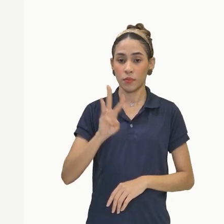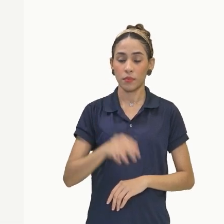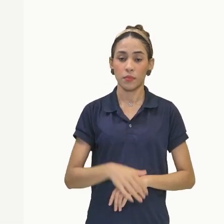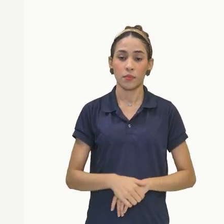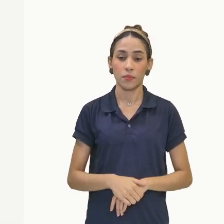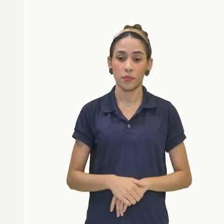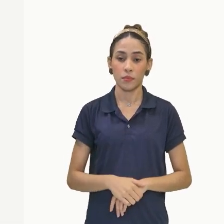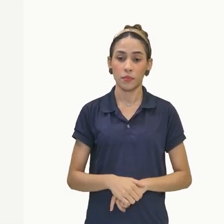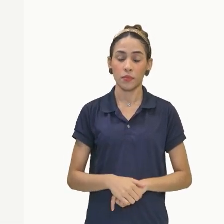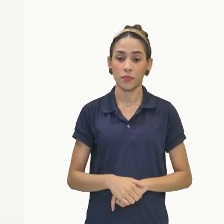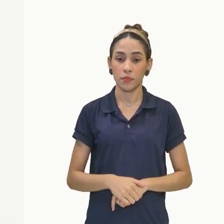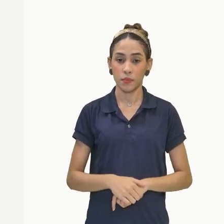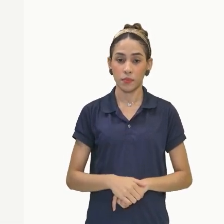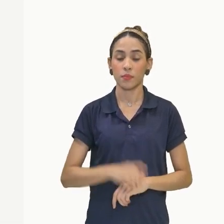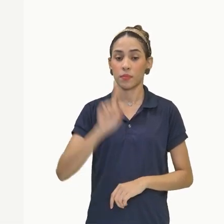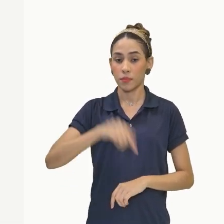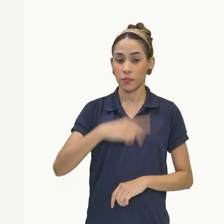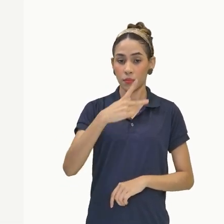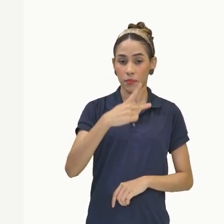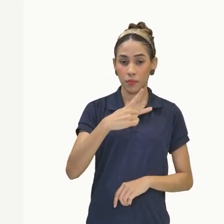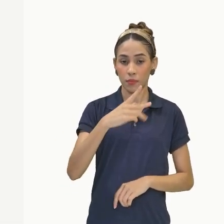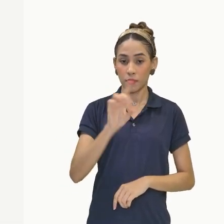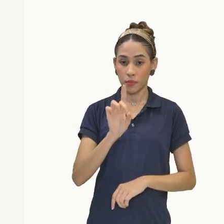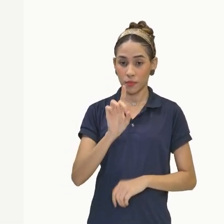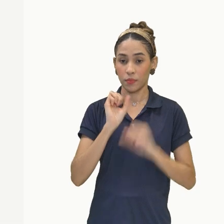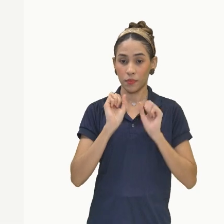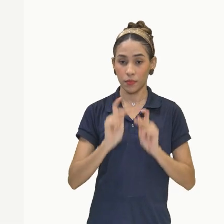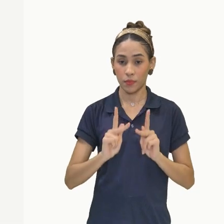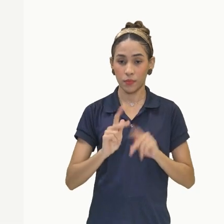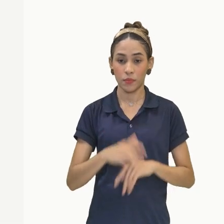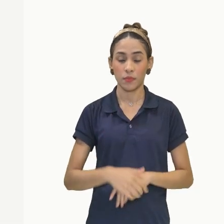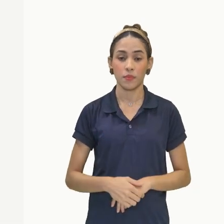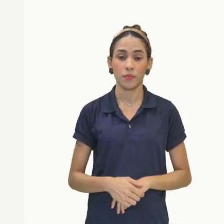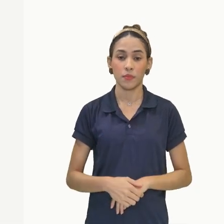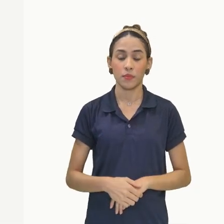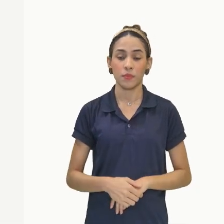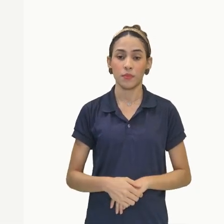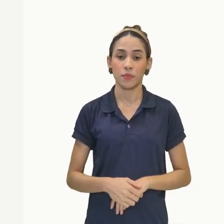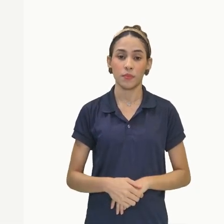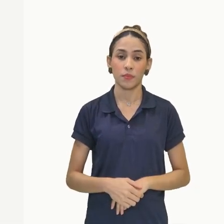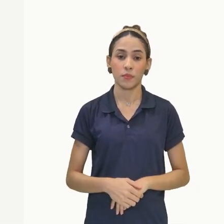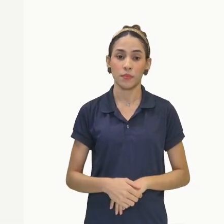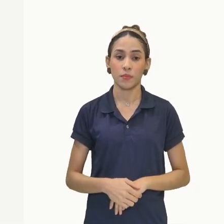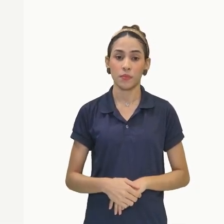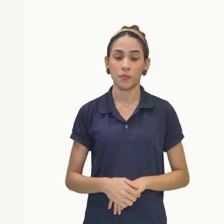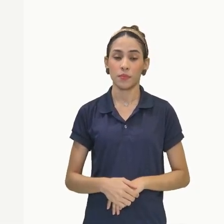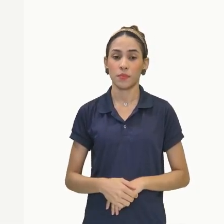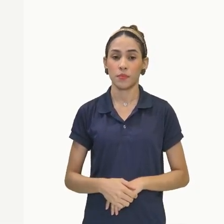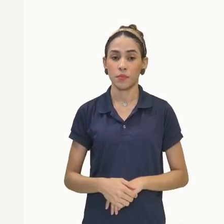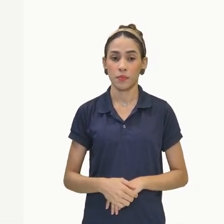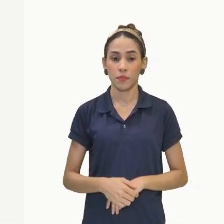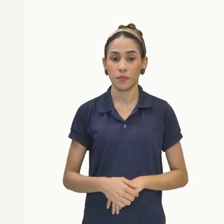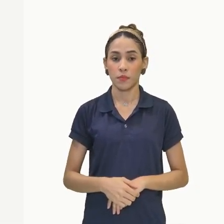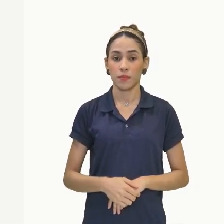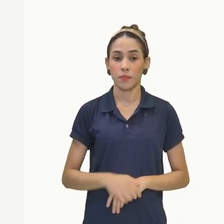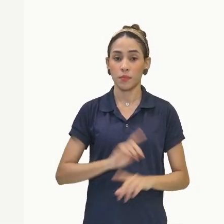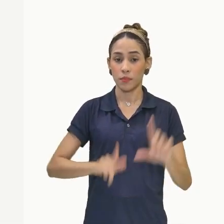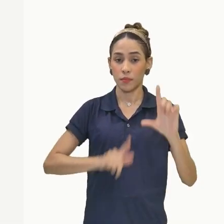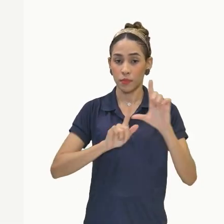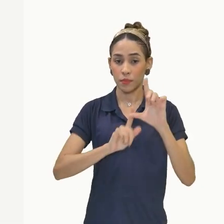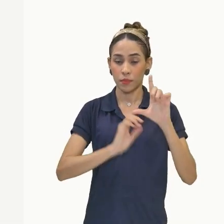watts. É a nossa potência dissipada, tá, pessoal? Muito bem. Vamos ao item